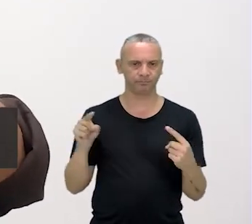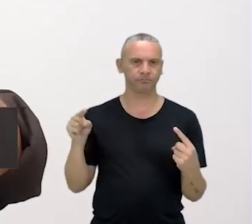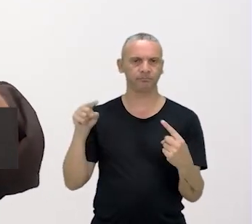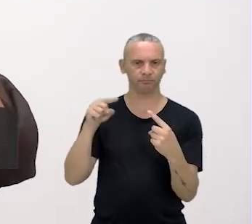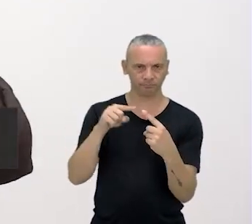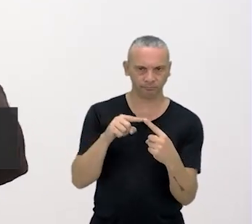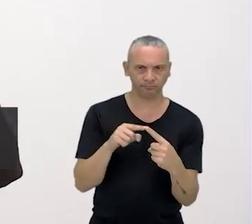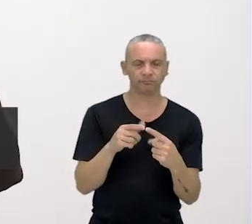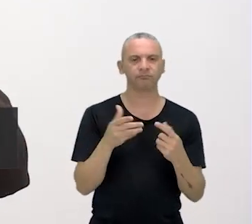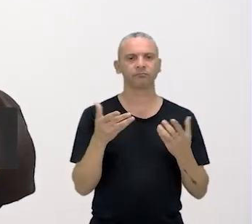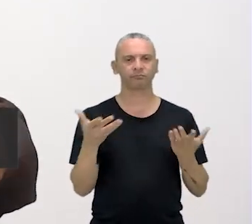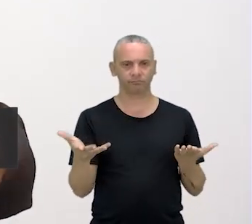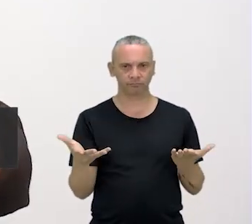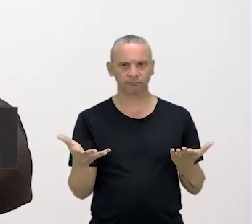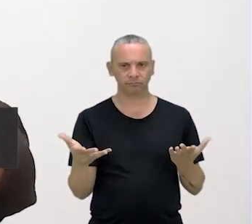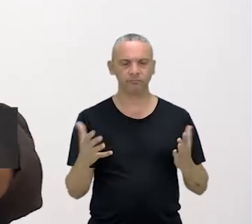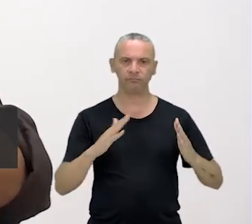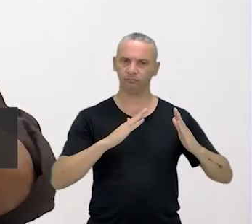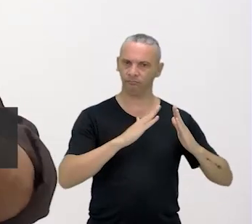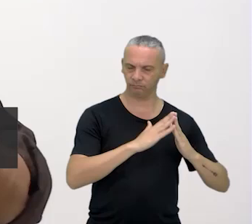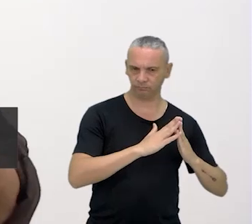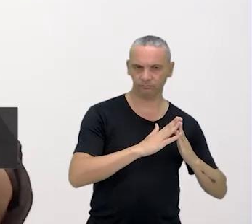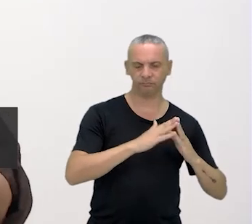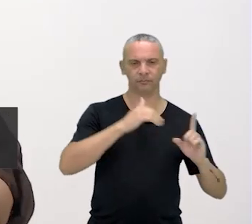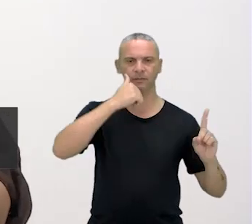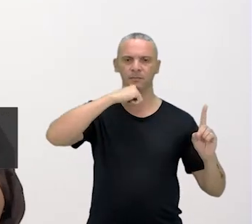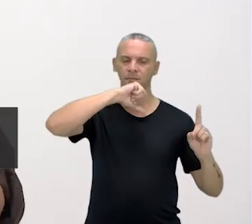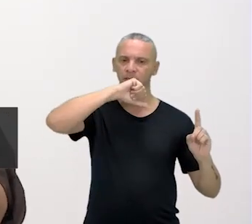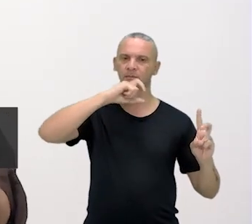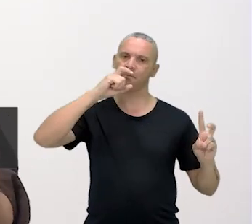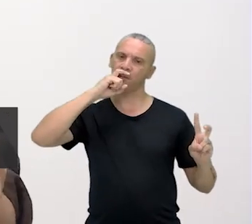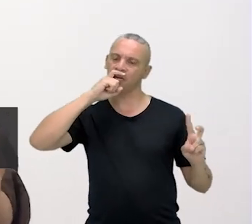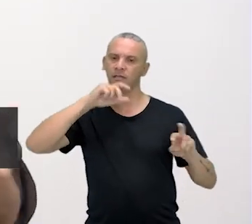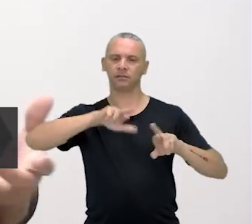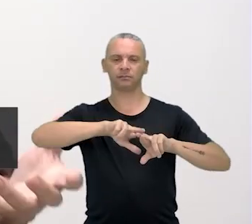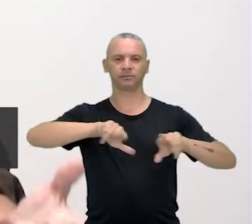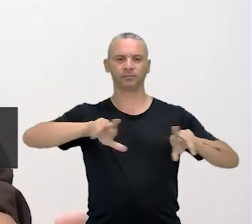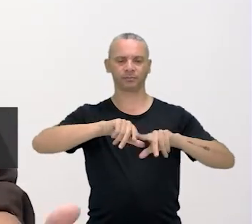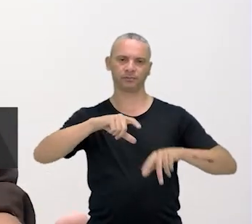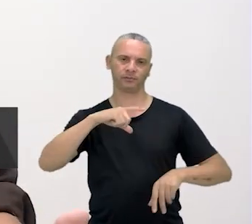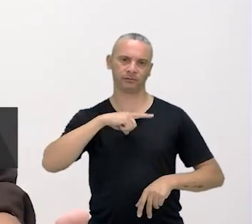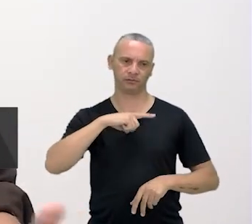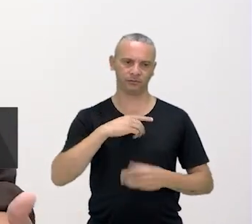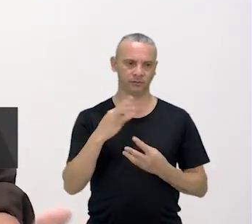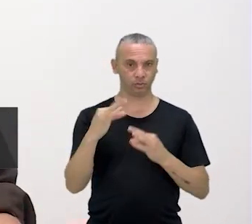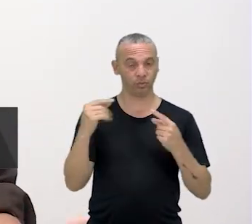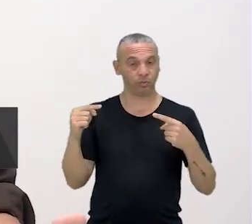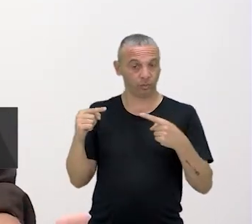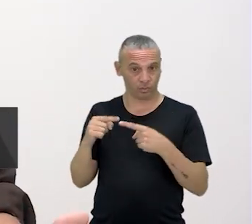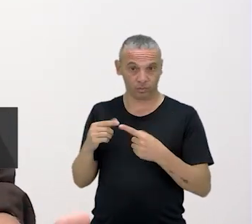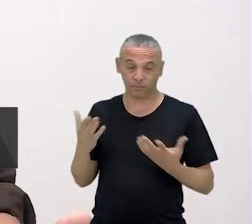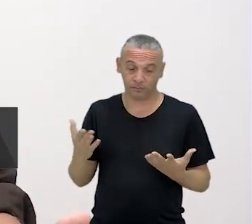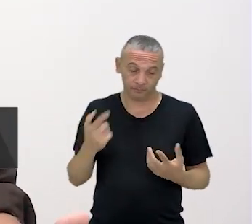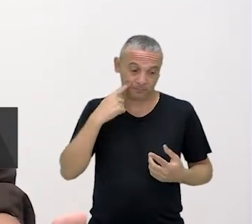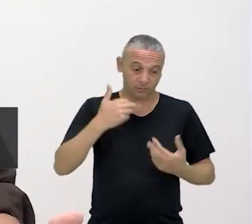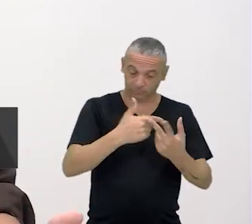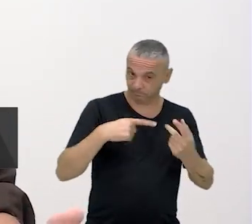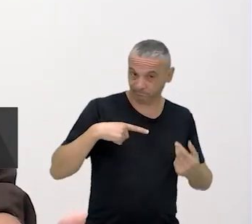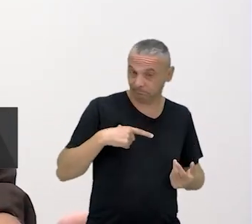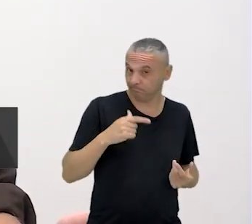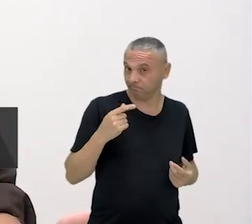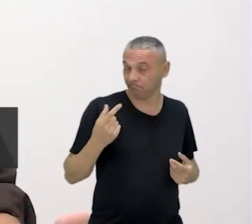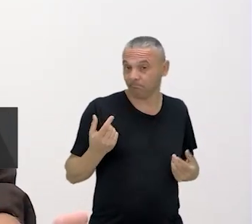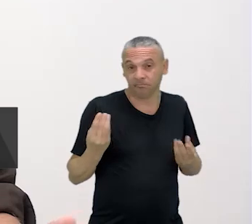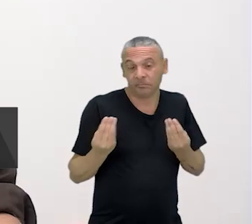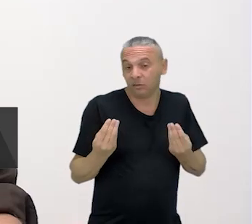trabalho, as relações dentro de casa, com mãe, pai, sabe? Tudo tem um preço. E aí tem coisa que não tem. E o